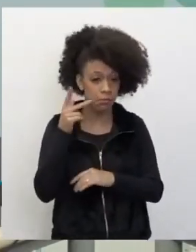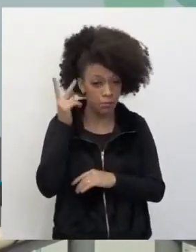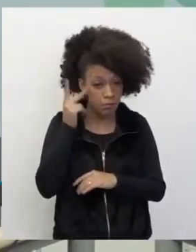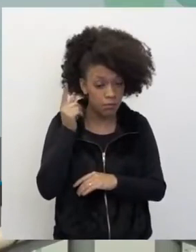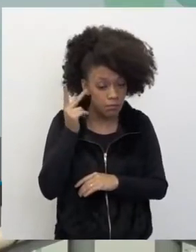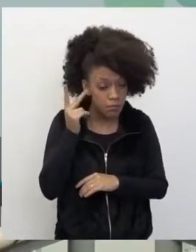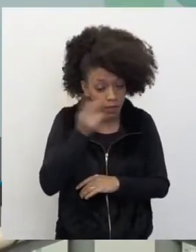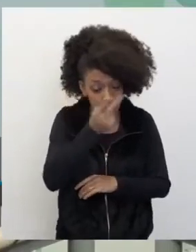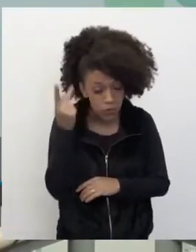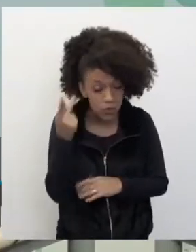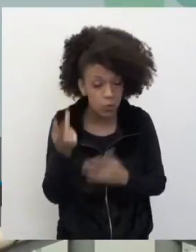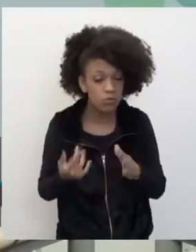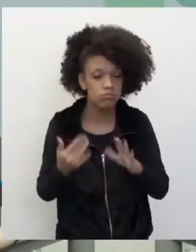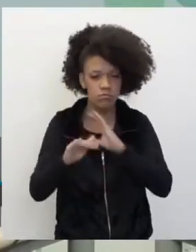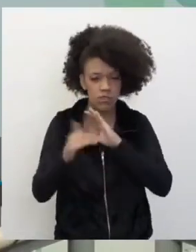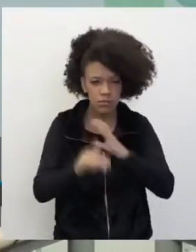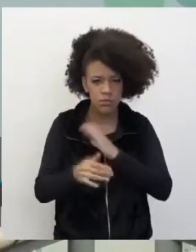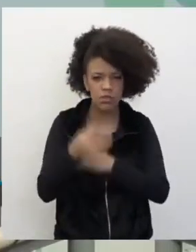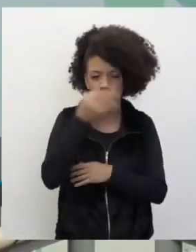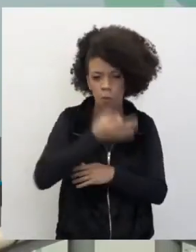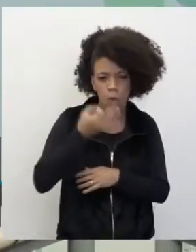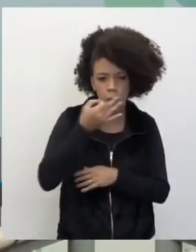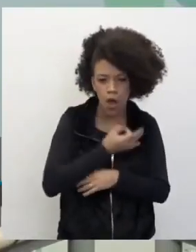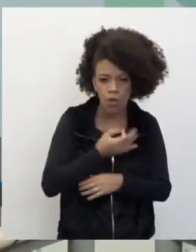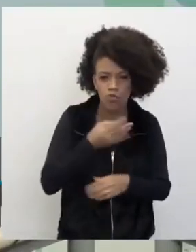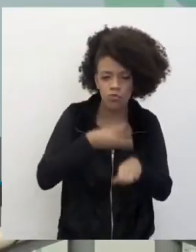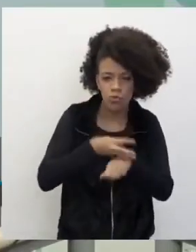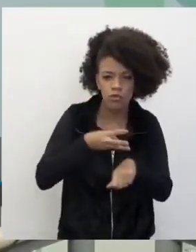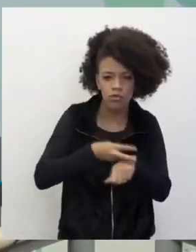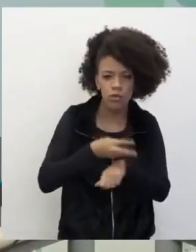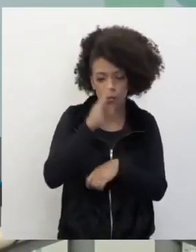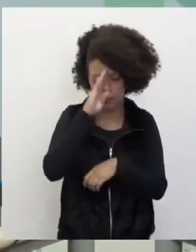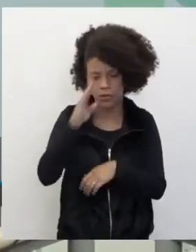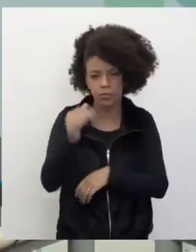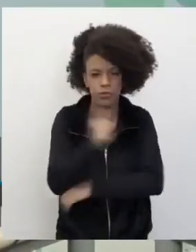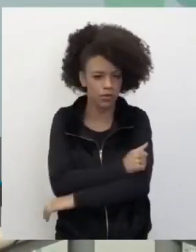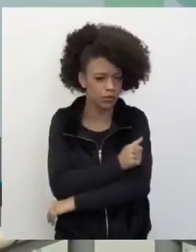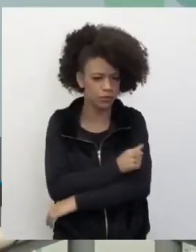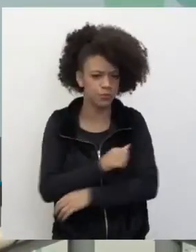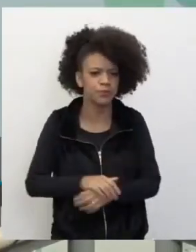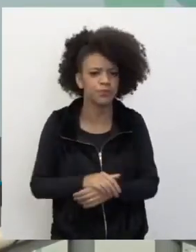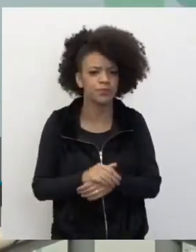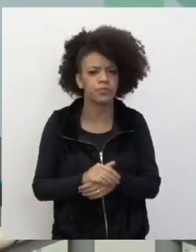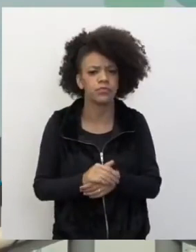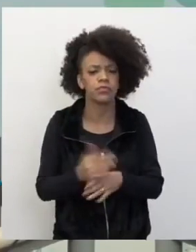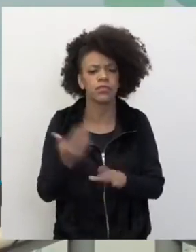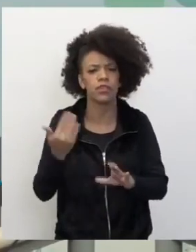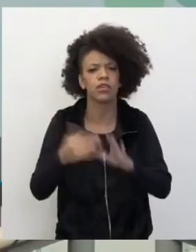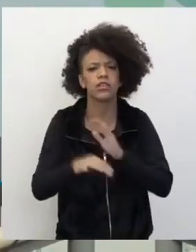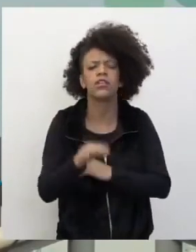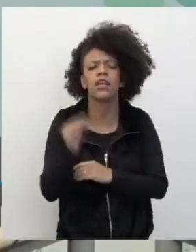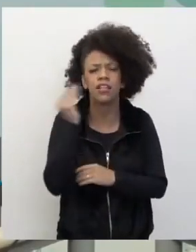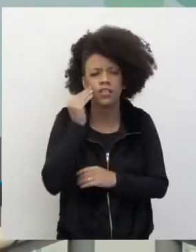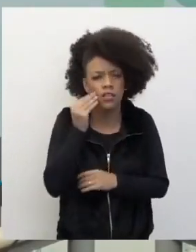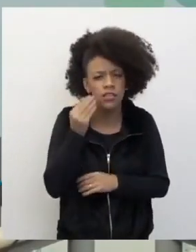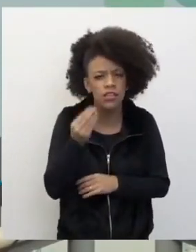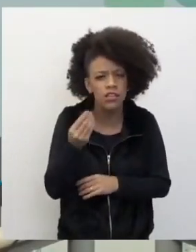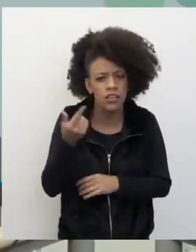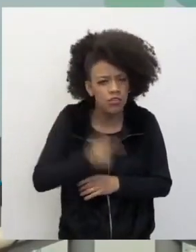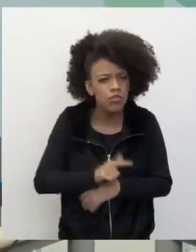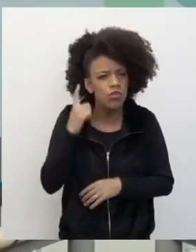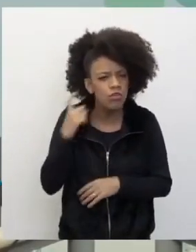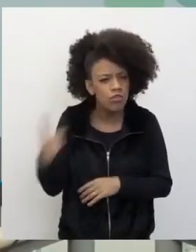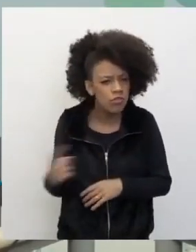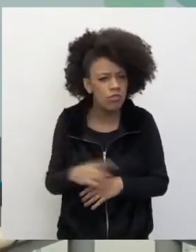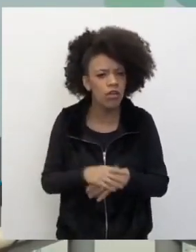aquele áudio e manda lá no WhatsApp para alguém, né? Principalmente os alunos, manda lá, tenta escutar de novo o seu áudio para